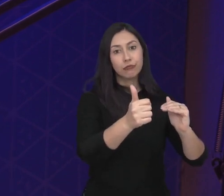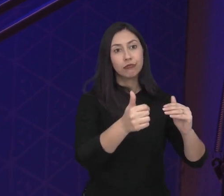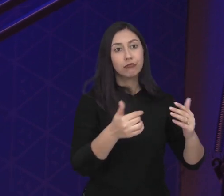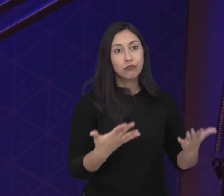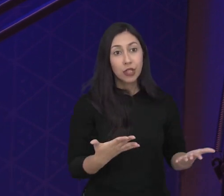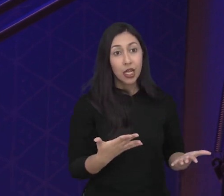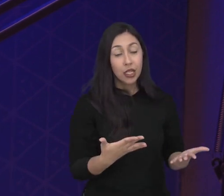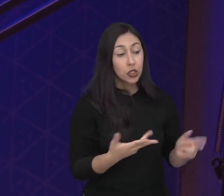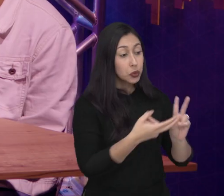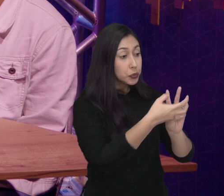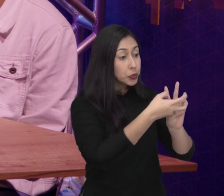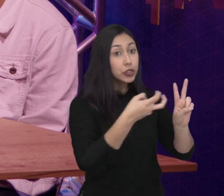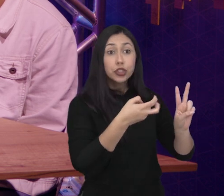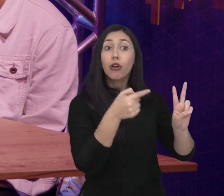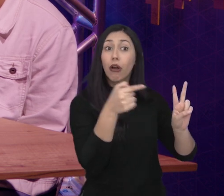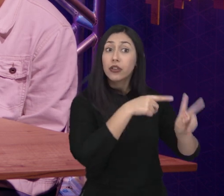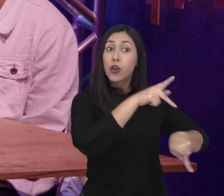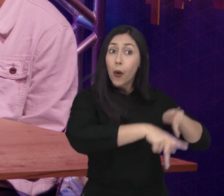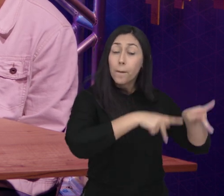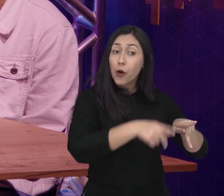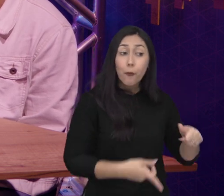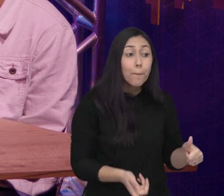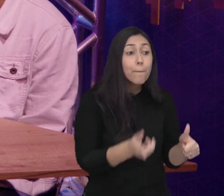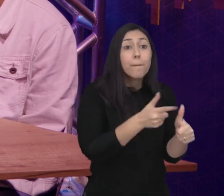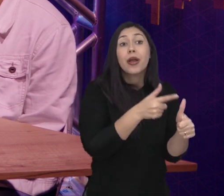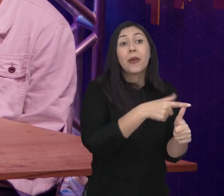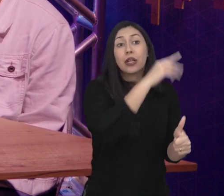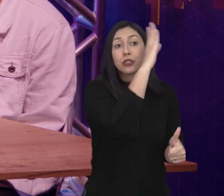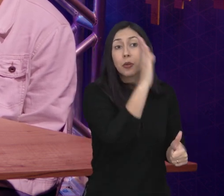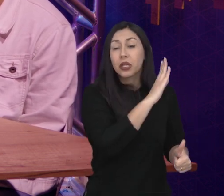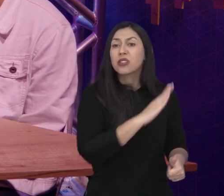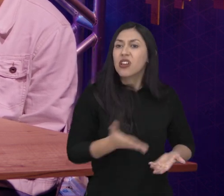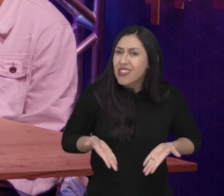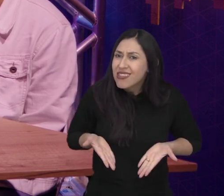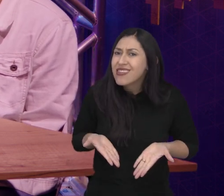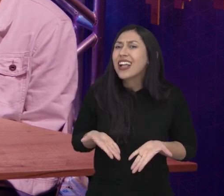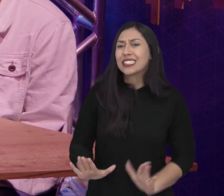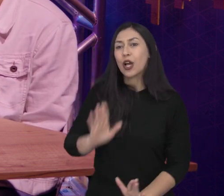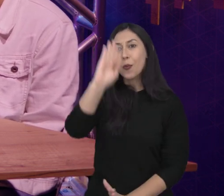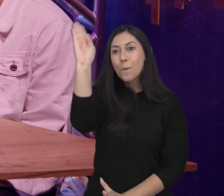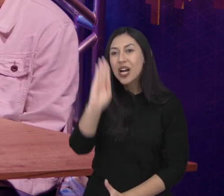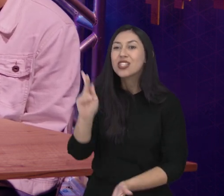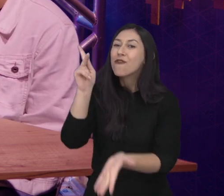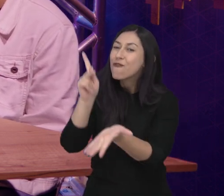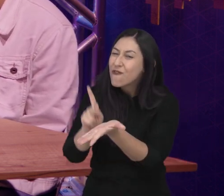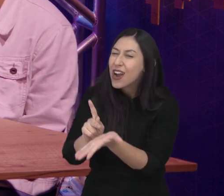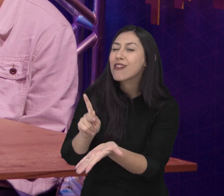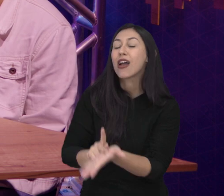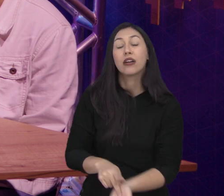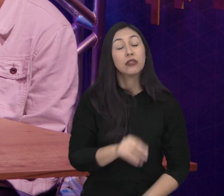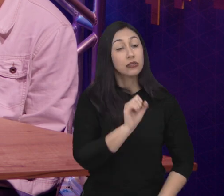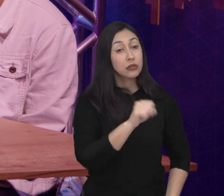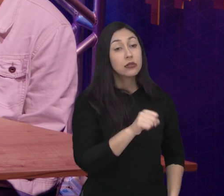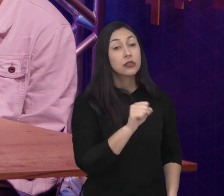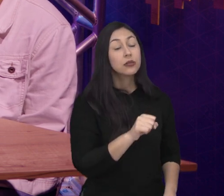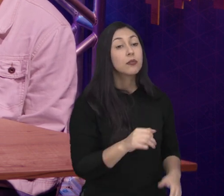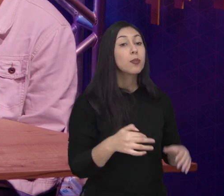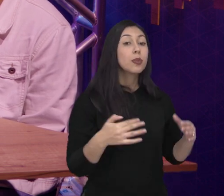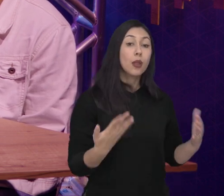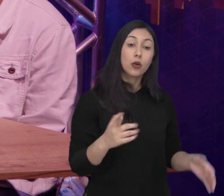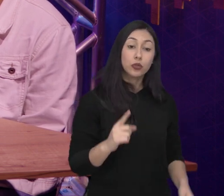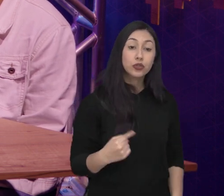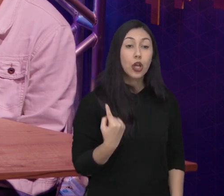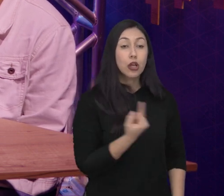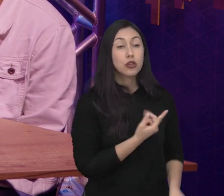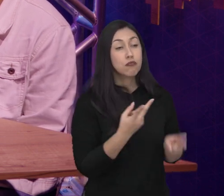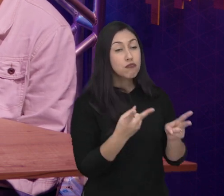de indígenas, que são os povos originários. Nativos reais, assim, do Exatamente. Brasil. E daí a gente sabe,